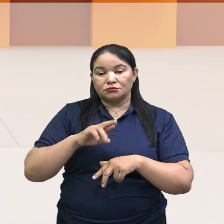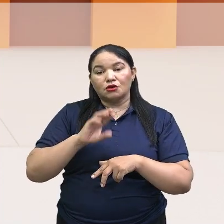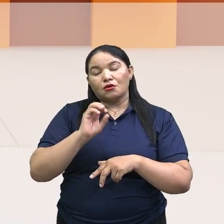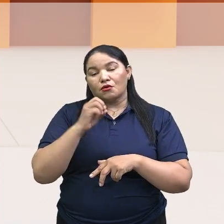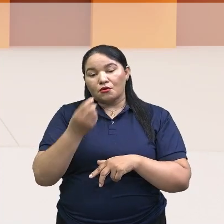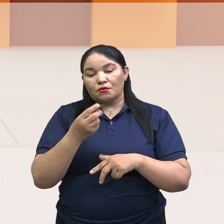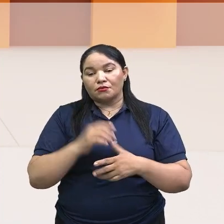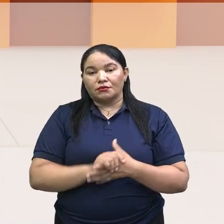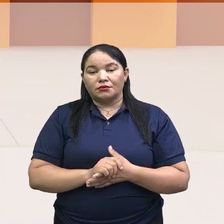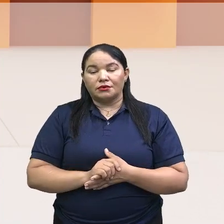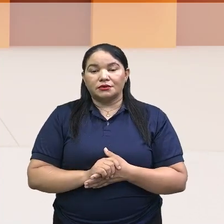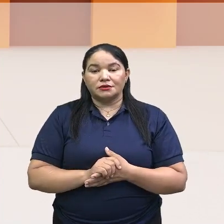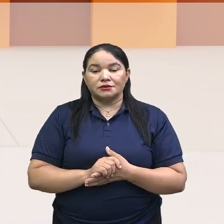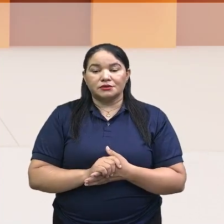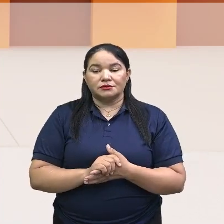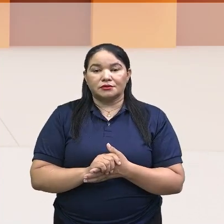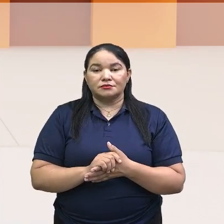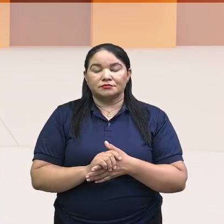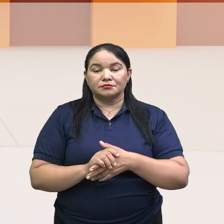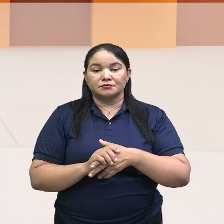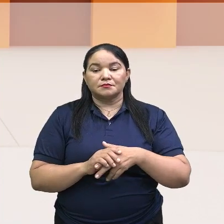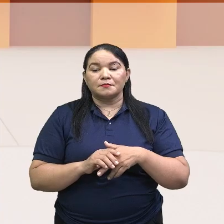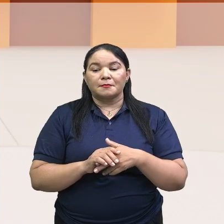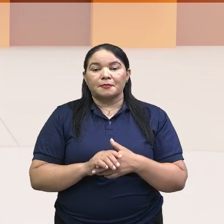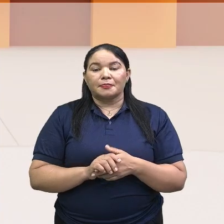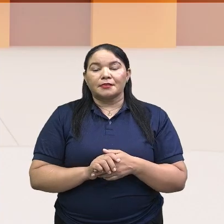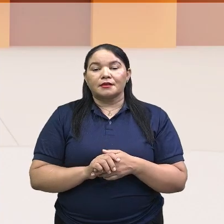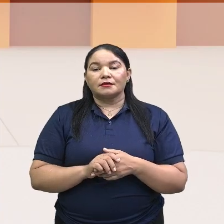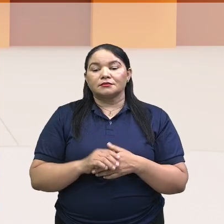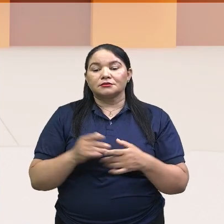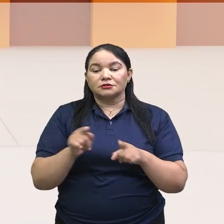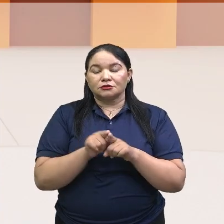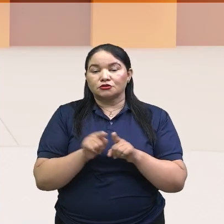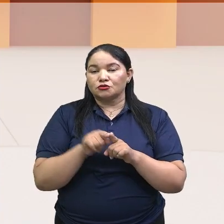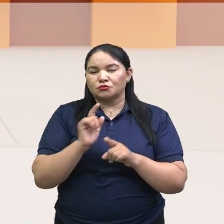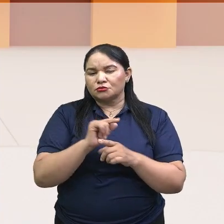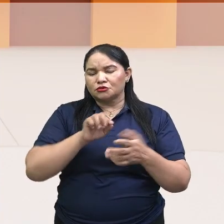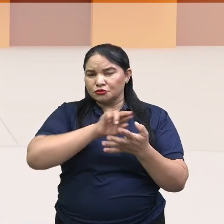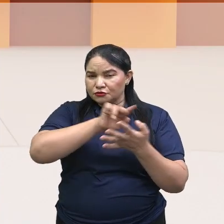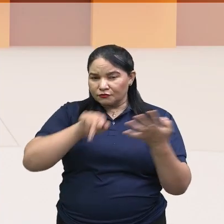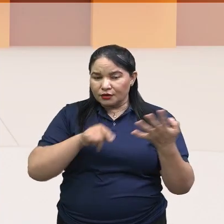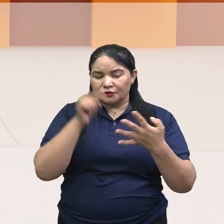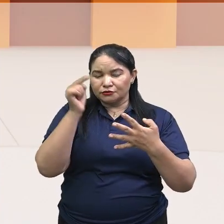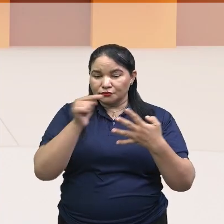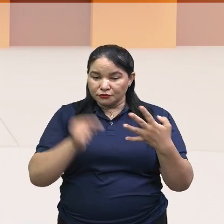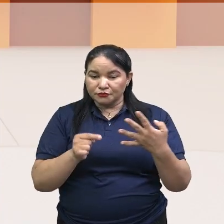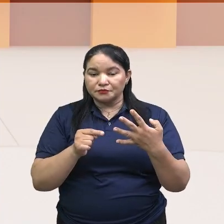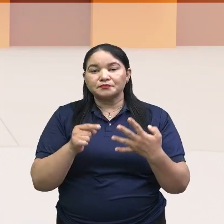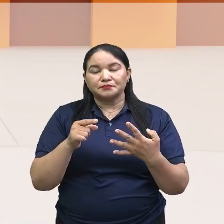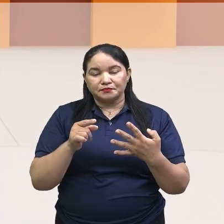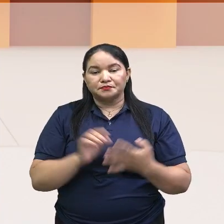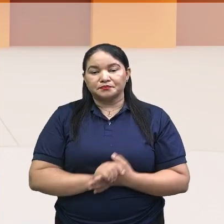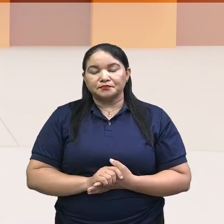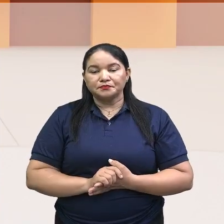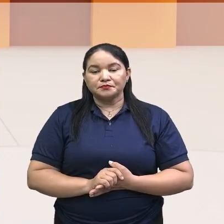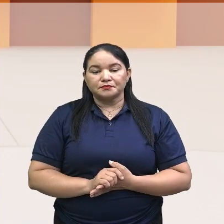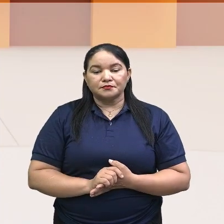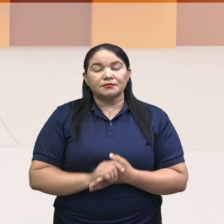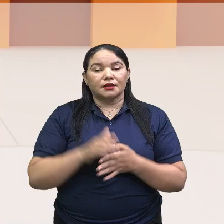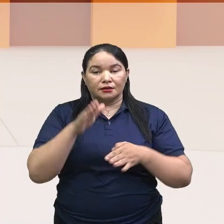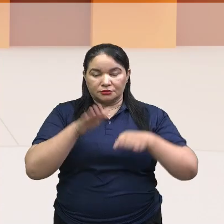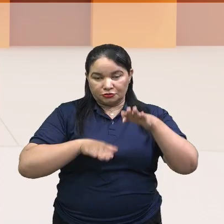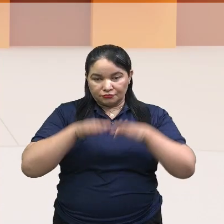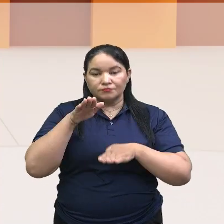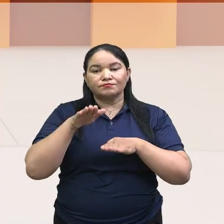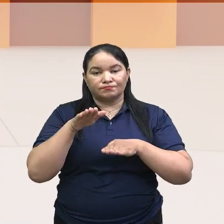sexual, origem étnica, entre outras. Então, nós temos aí as chamadas, né, essas desigualdades de acesso,